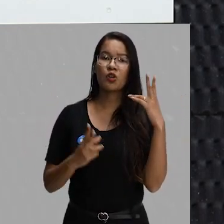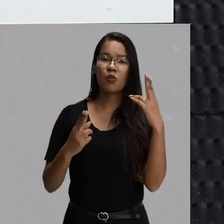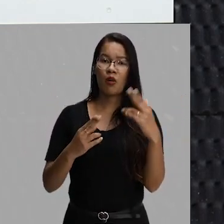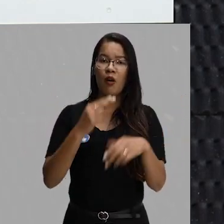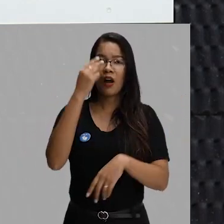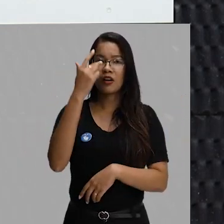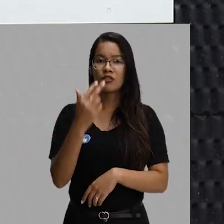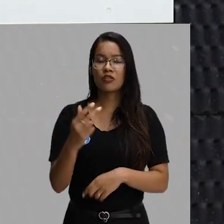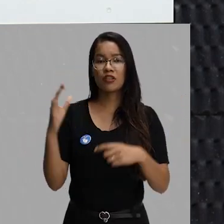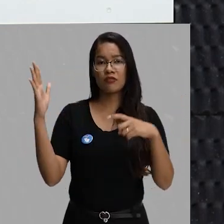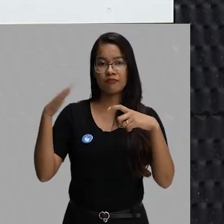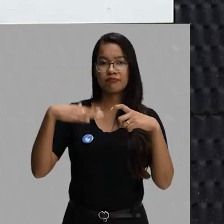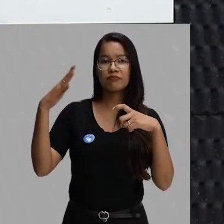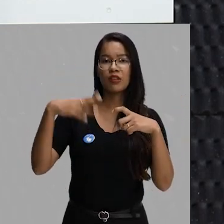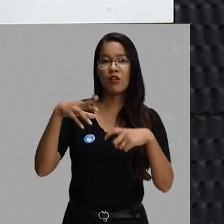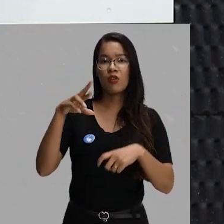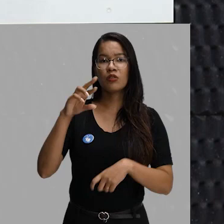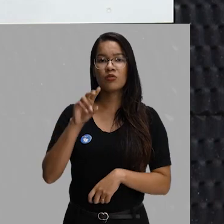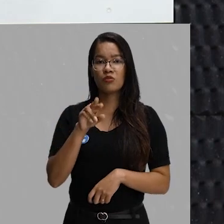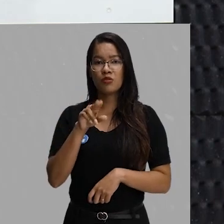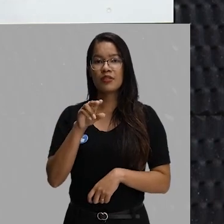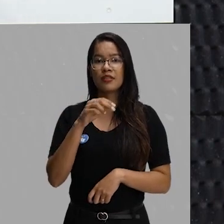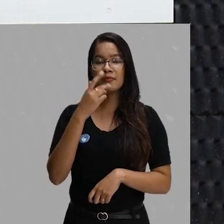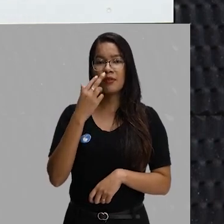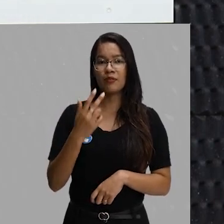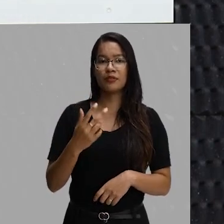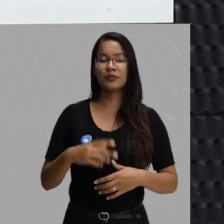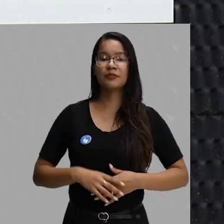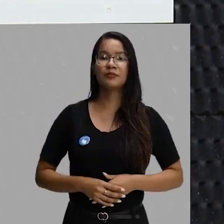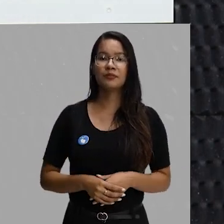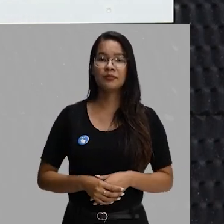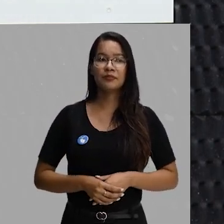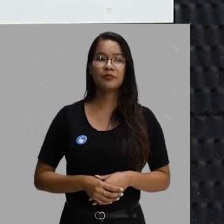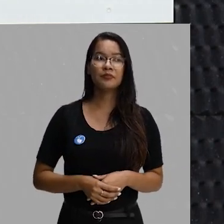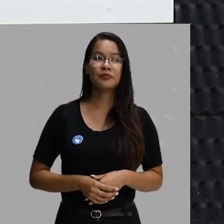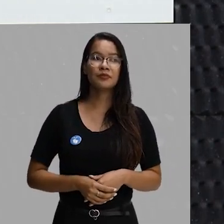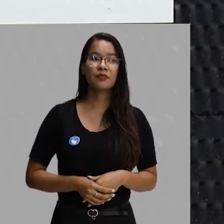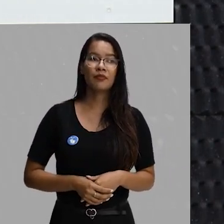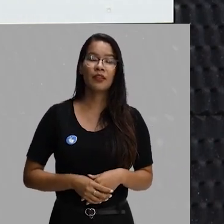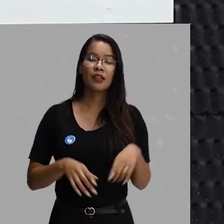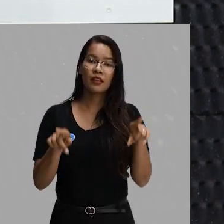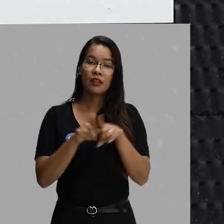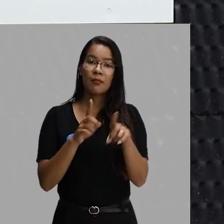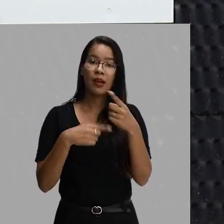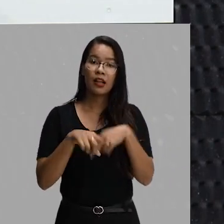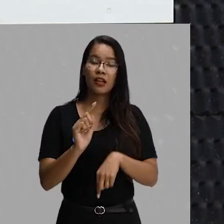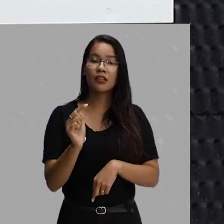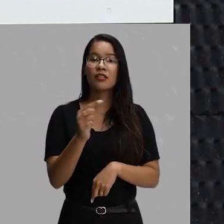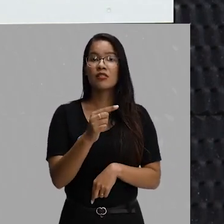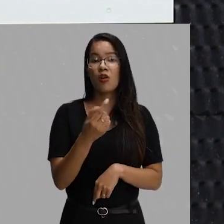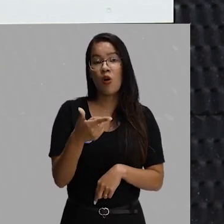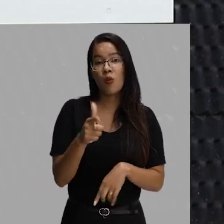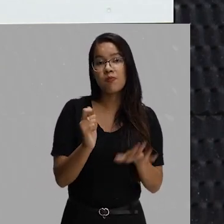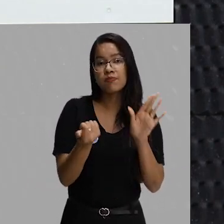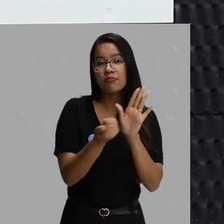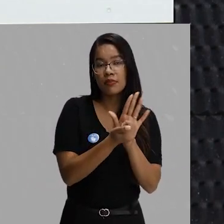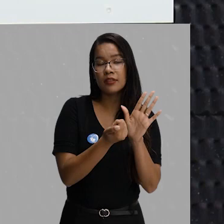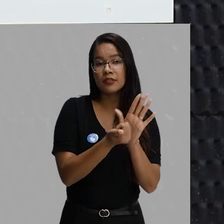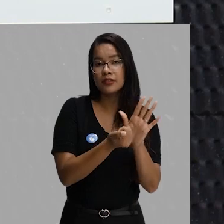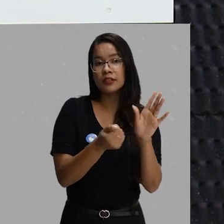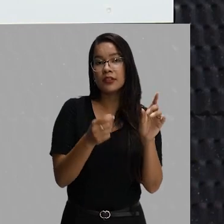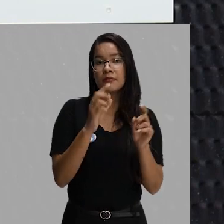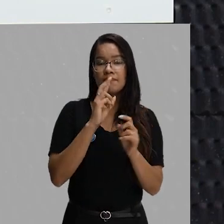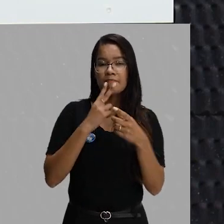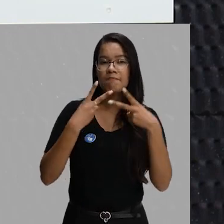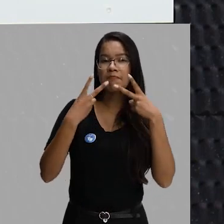no aspecto que envolveu esses dois irmãos, Rômulo e Remo. Além disso, uma outra grande marca que se observa nessa